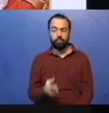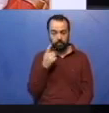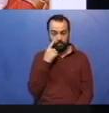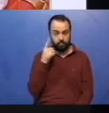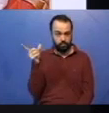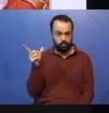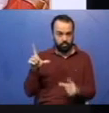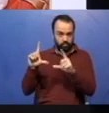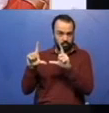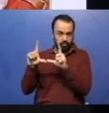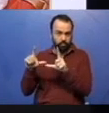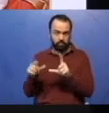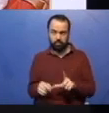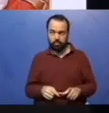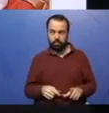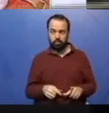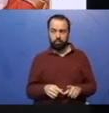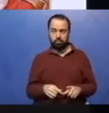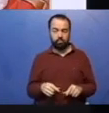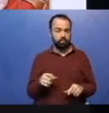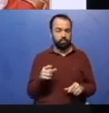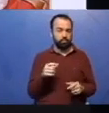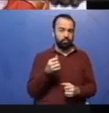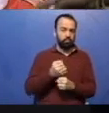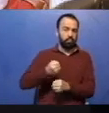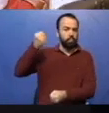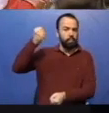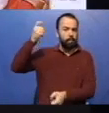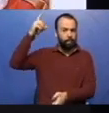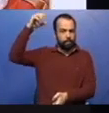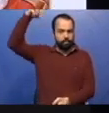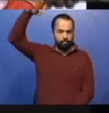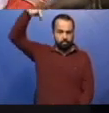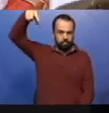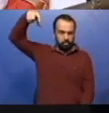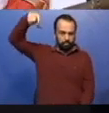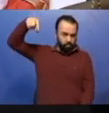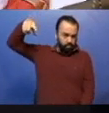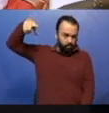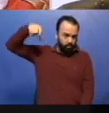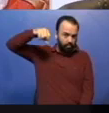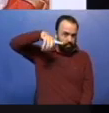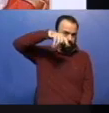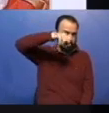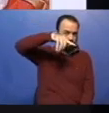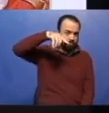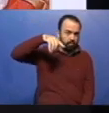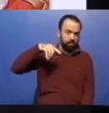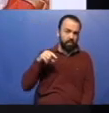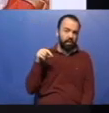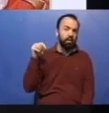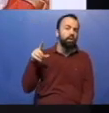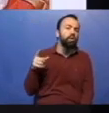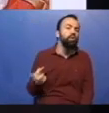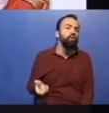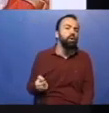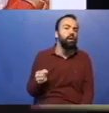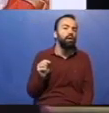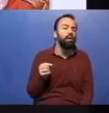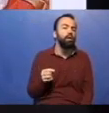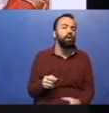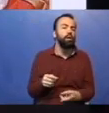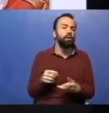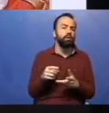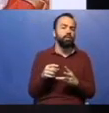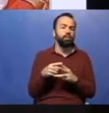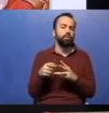na página 273, a menininha aqui com guarda-chuva, ó, na chuva. Quem sabe, quem arrisca aí falar qual